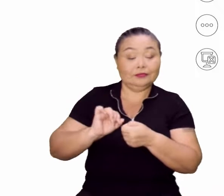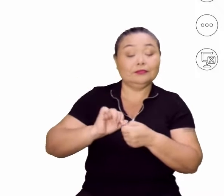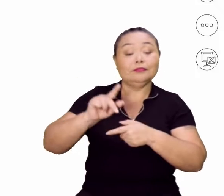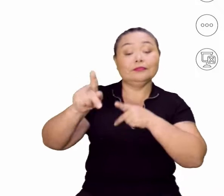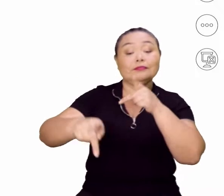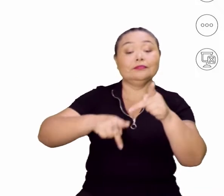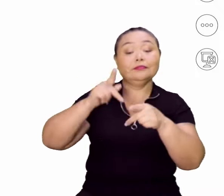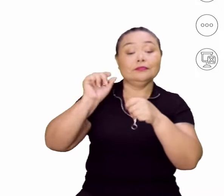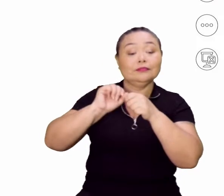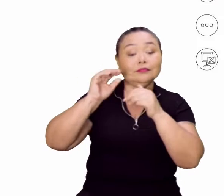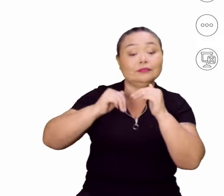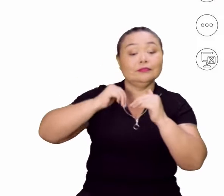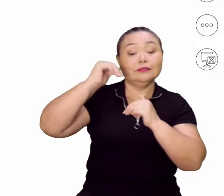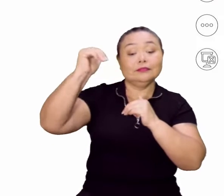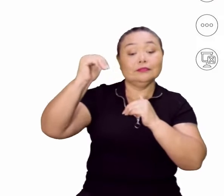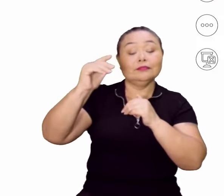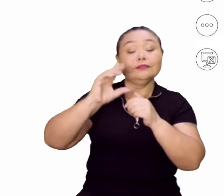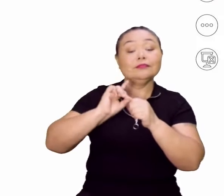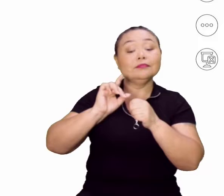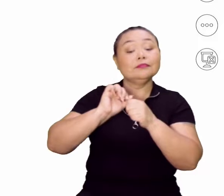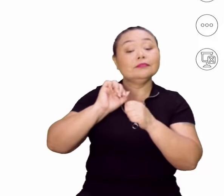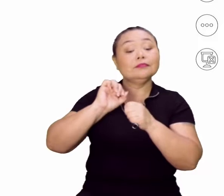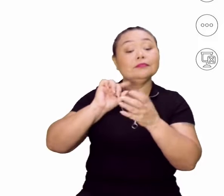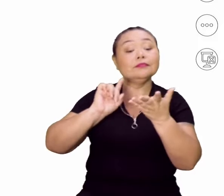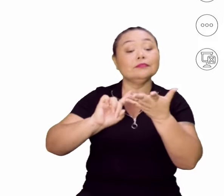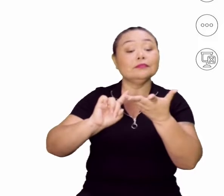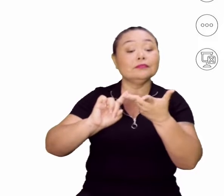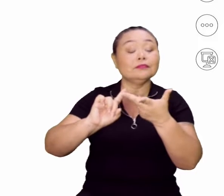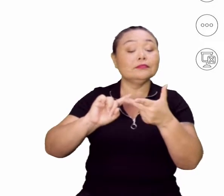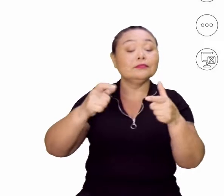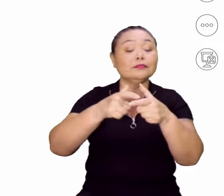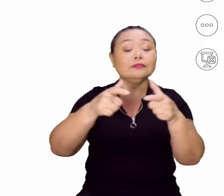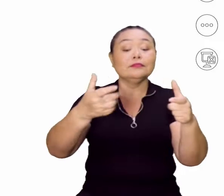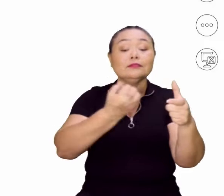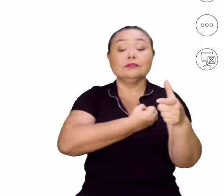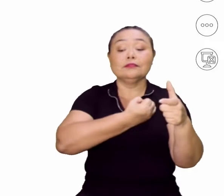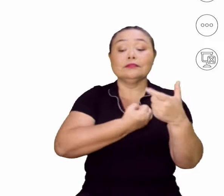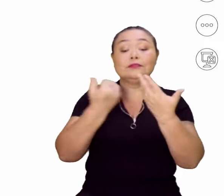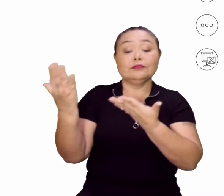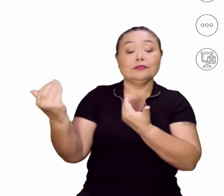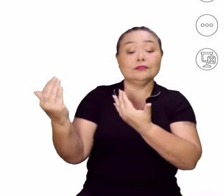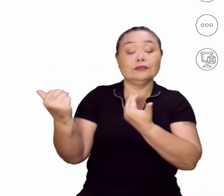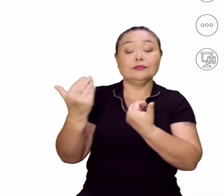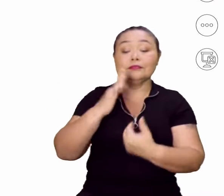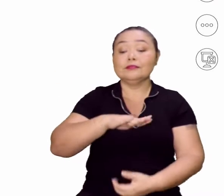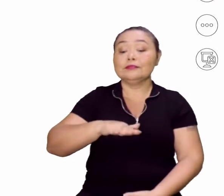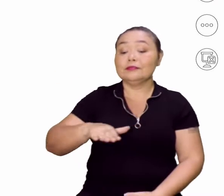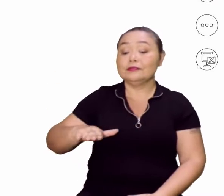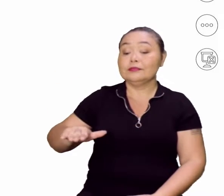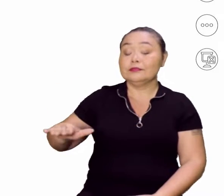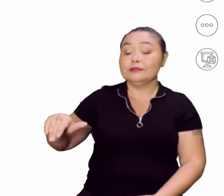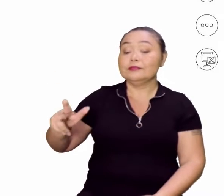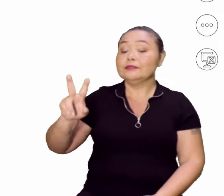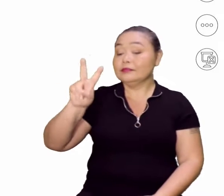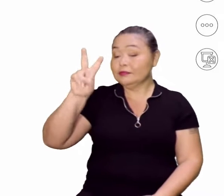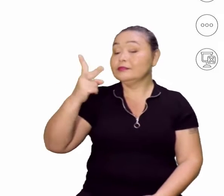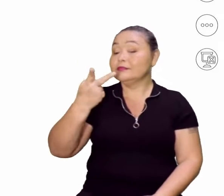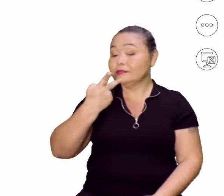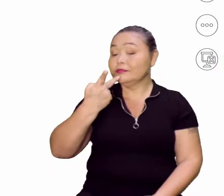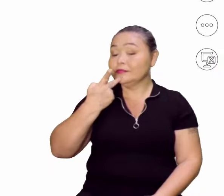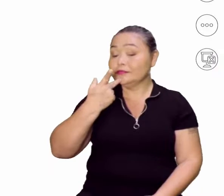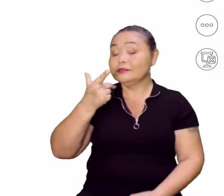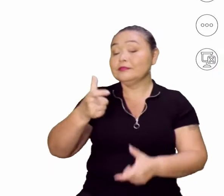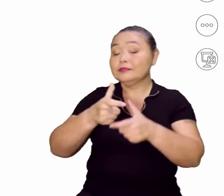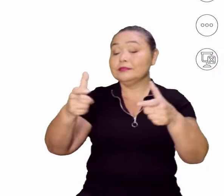uma população com elevada taxa de crescimento demográfico contará com um maior número de jovens e crianças. E eu lembro que nós falamos